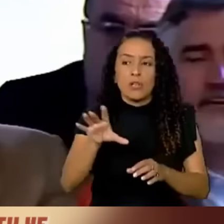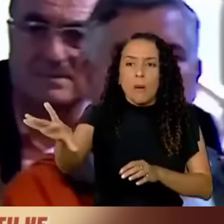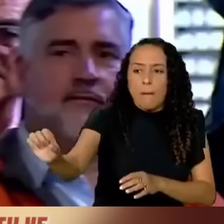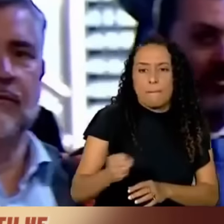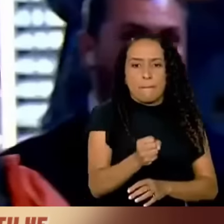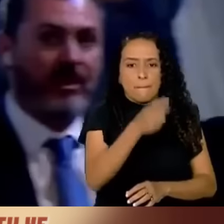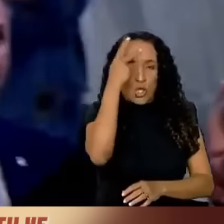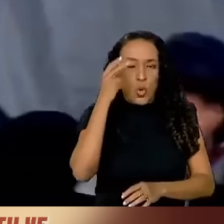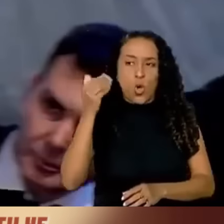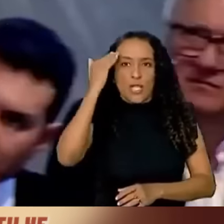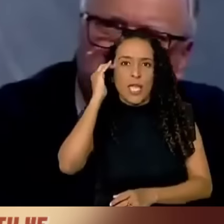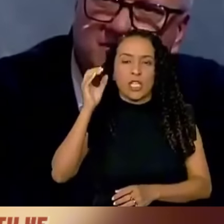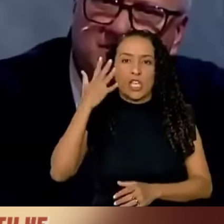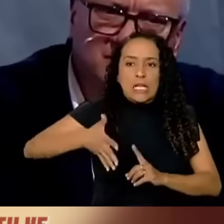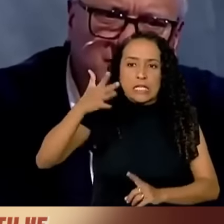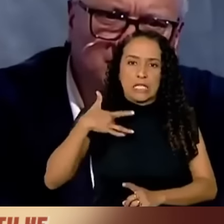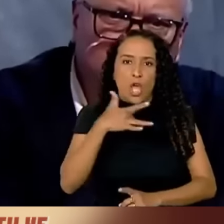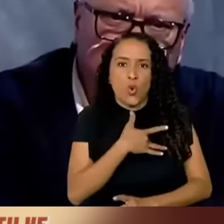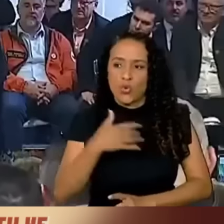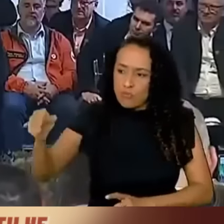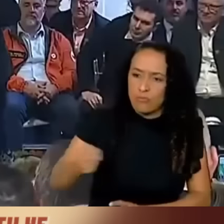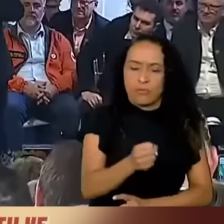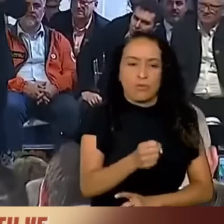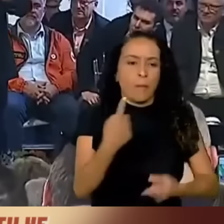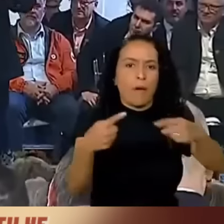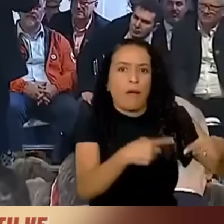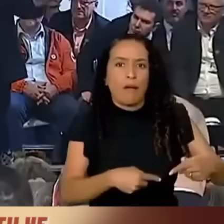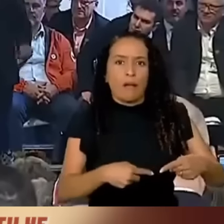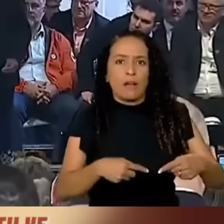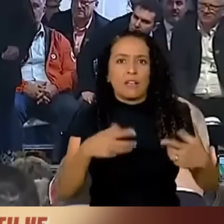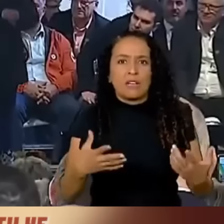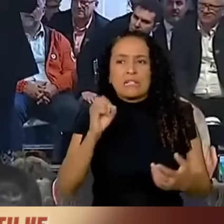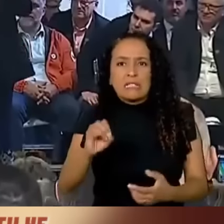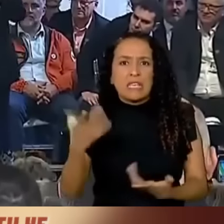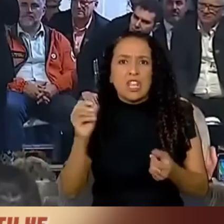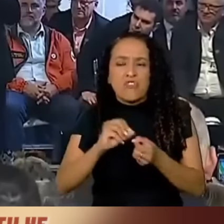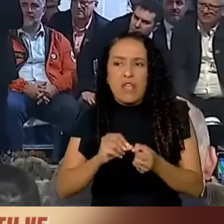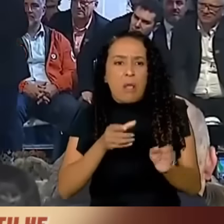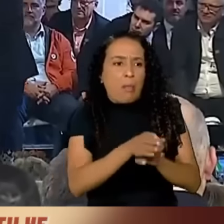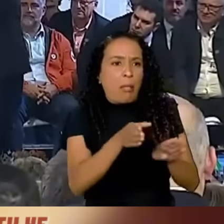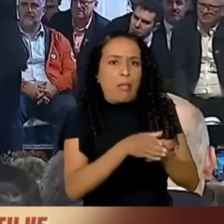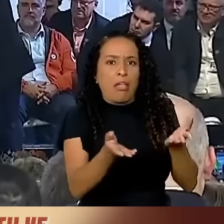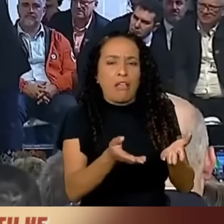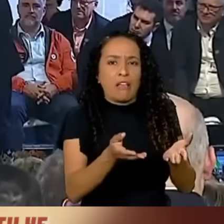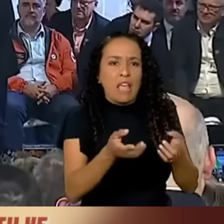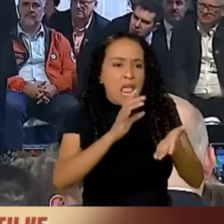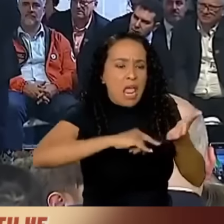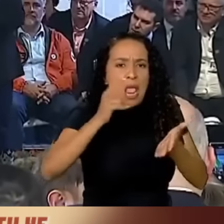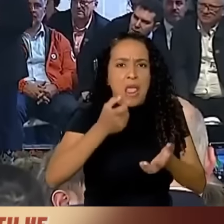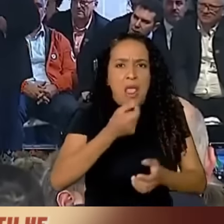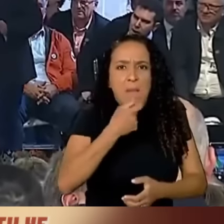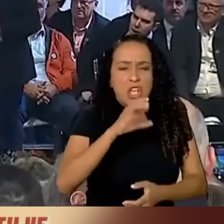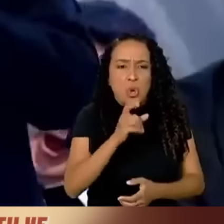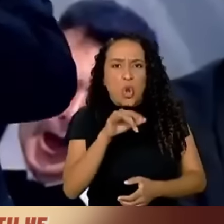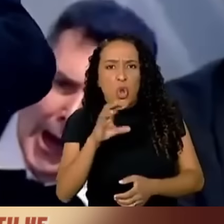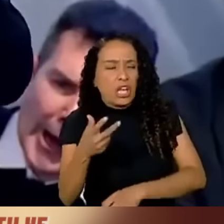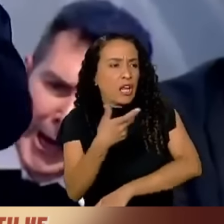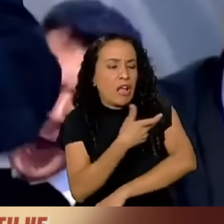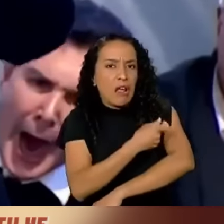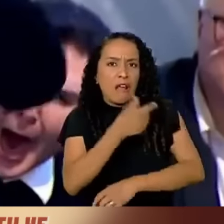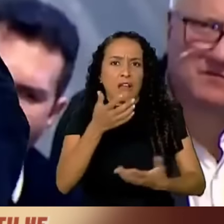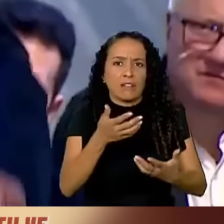entende de saúde para discutir como fazer, se ele não se metesse a receitar cloroquina, mas receitar a vacina, a gente teria salvado pelo